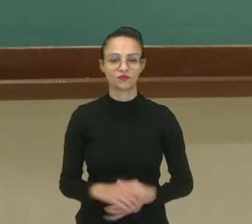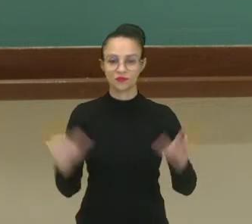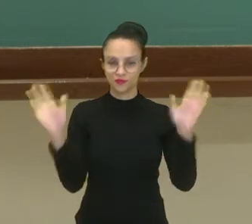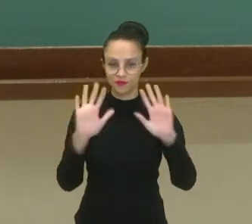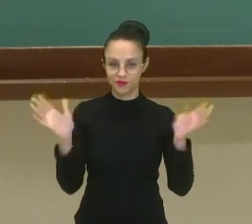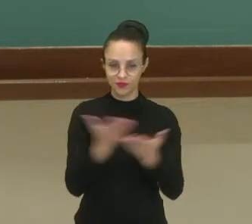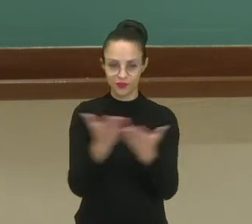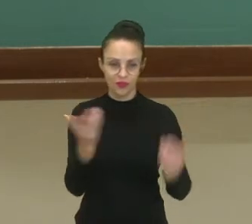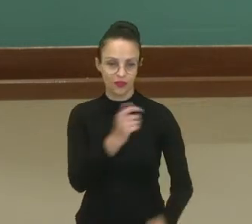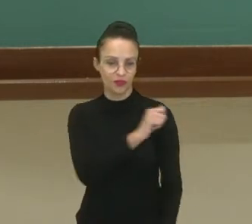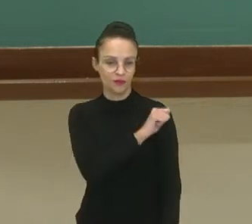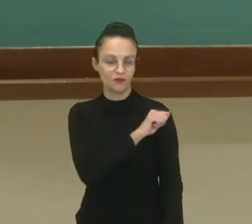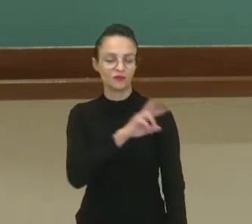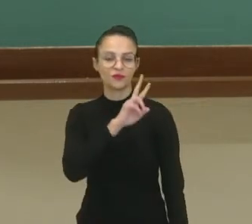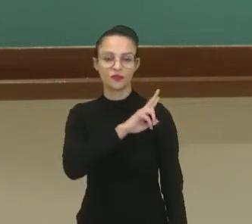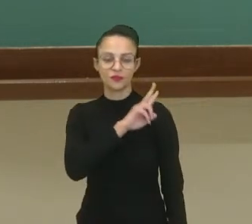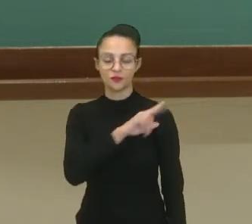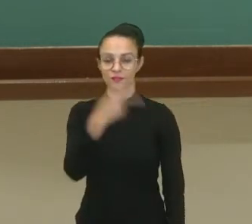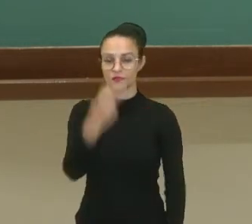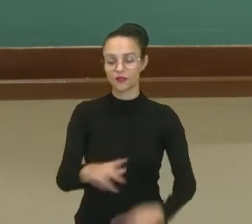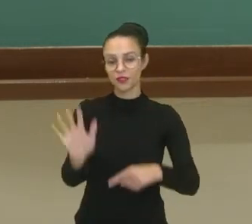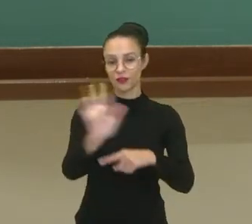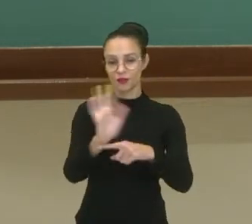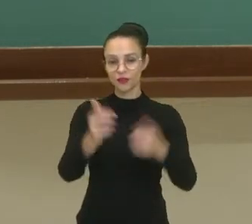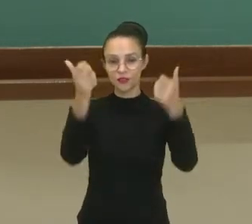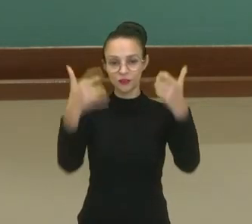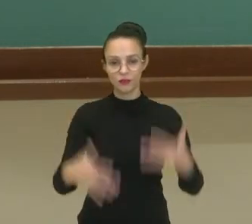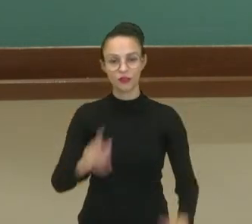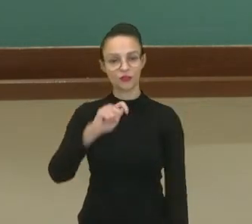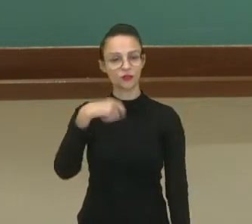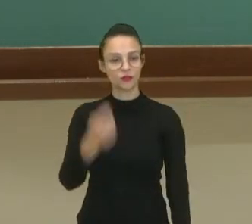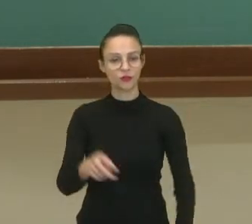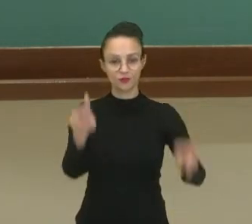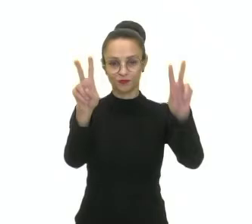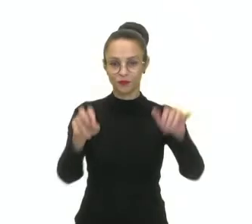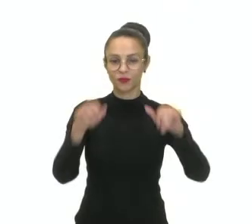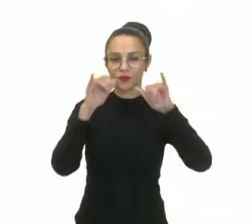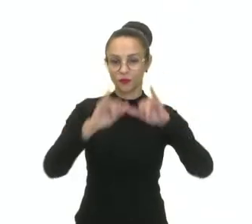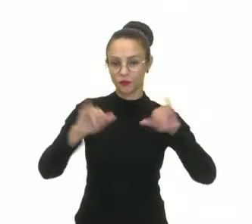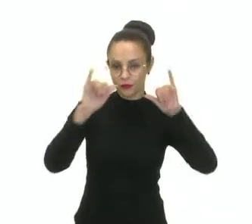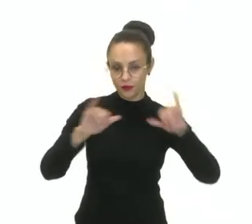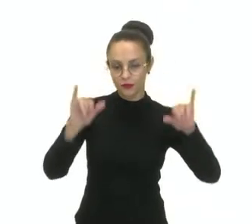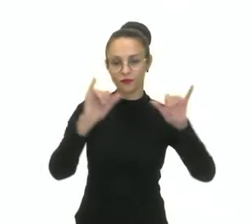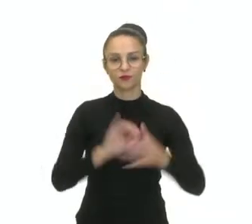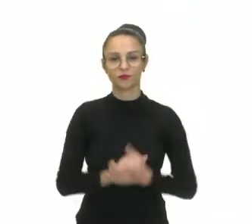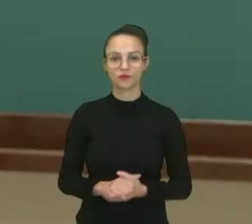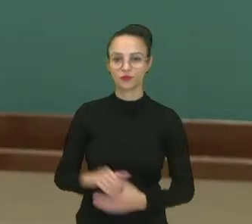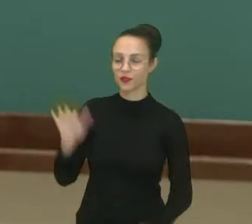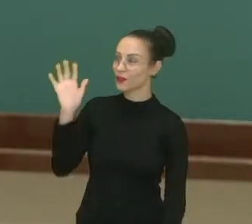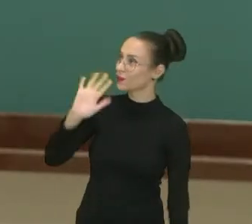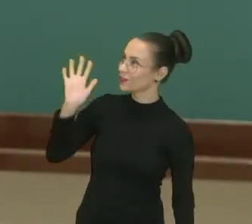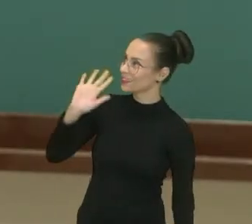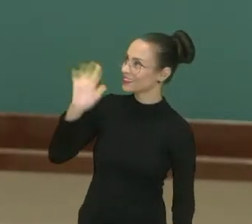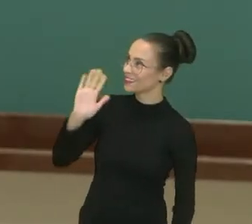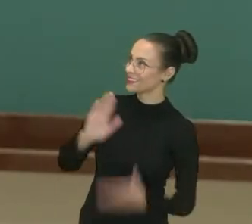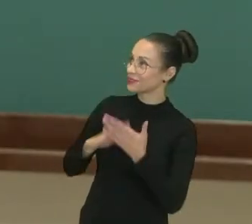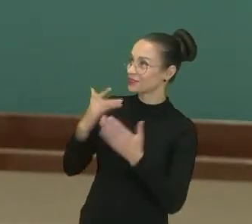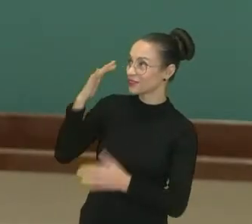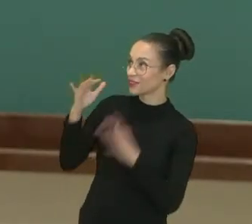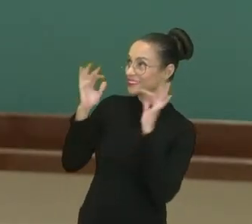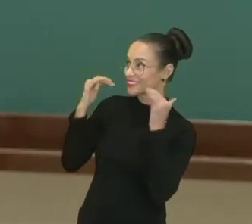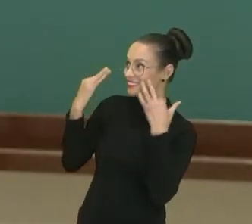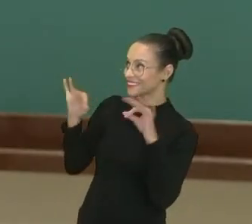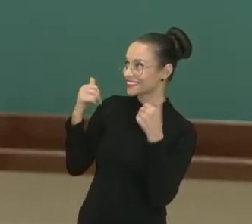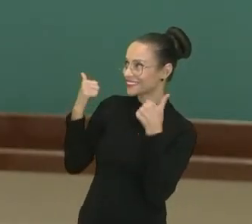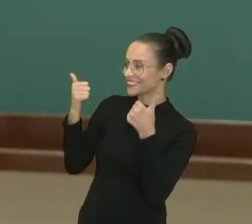Olá, estudantes da segunda série! Nesse vídeo vamos falar sobre propaganda. Olá, minha intérprete Vivi, tudo